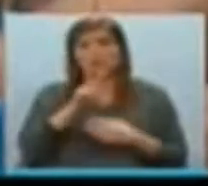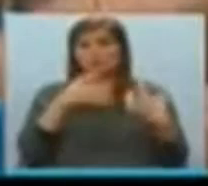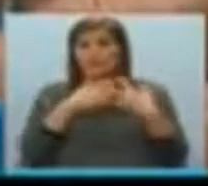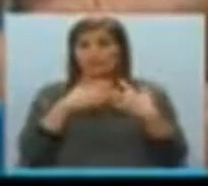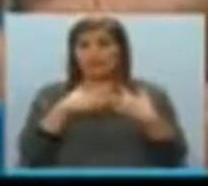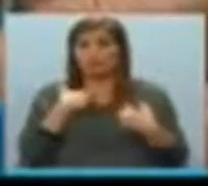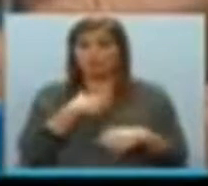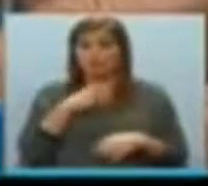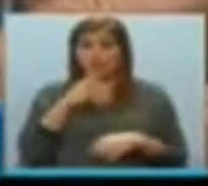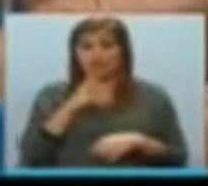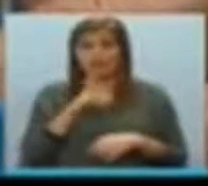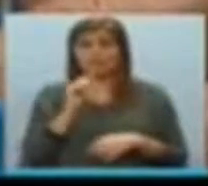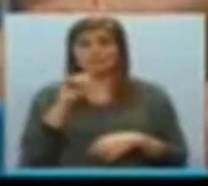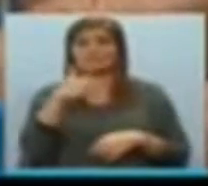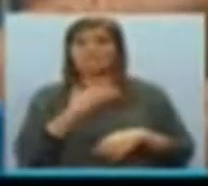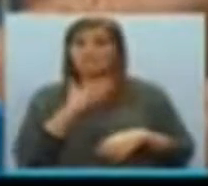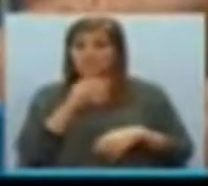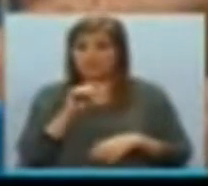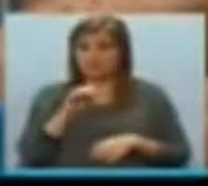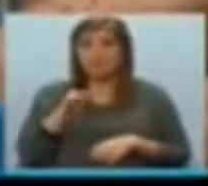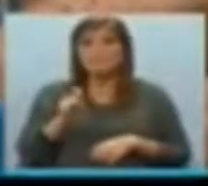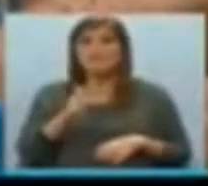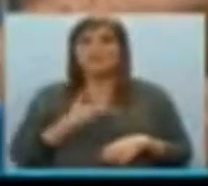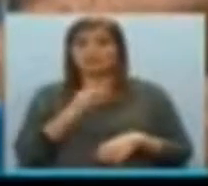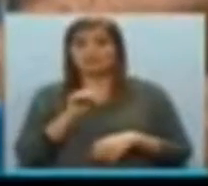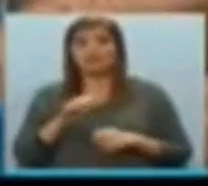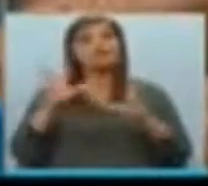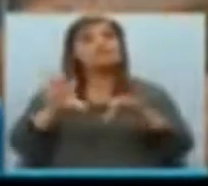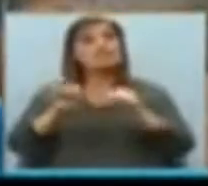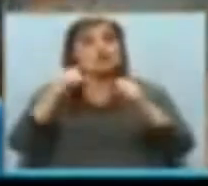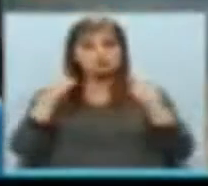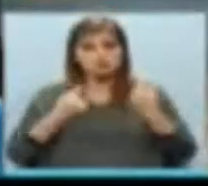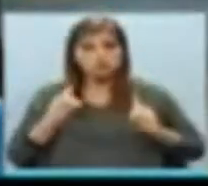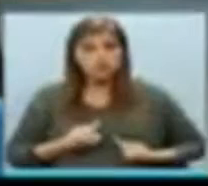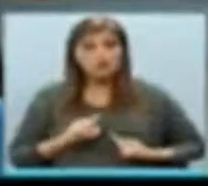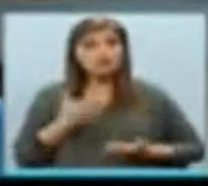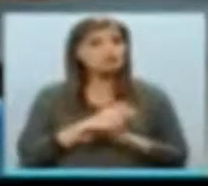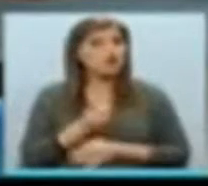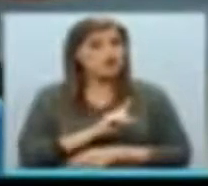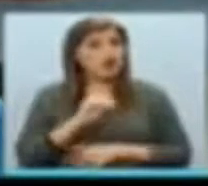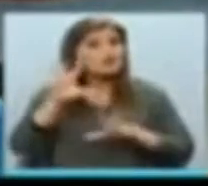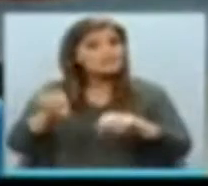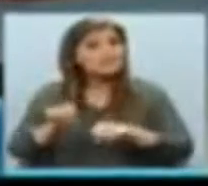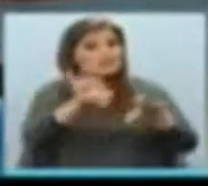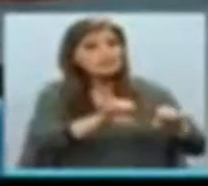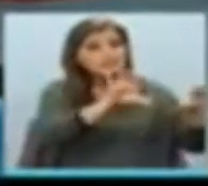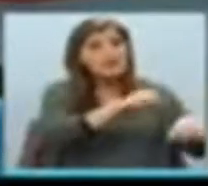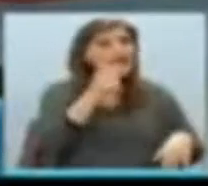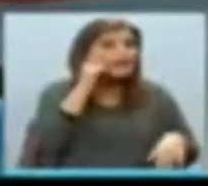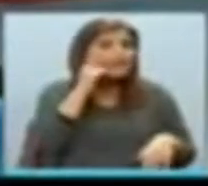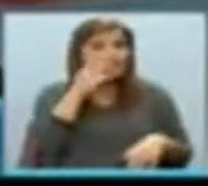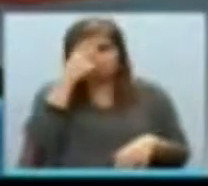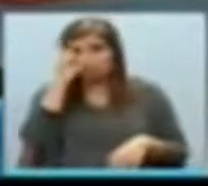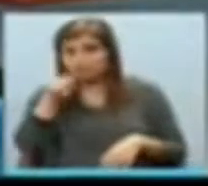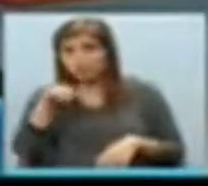aristides de sousa mendes alguns judeus e não só salvando todos os que estavam detidos em israel